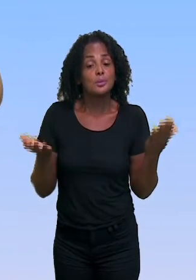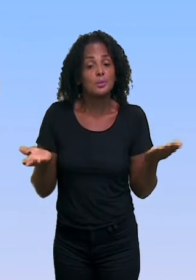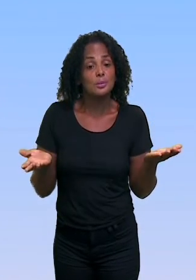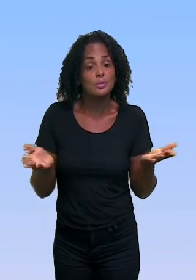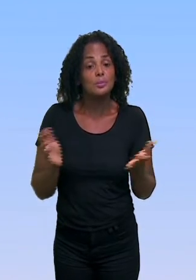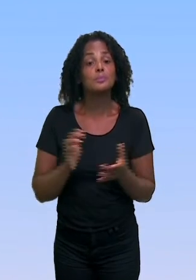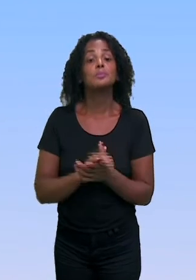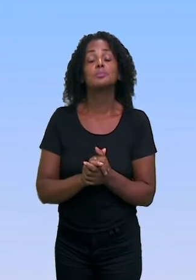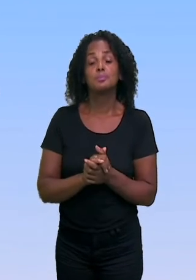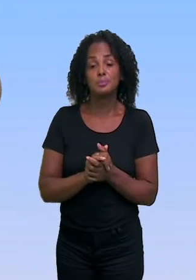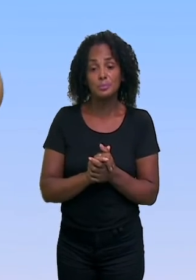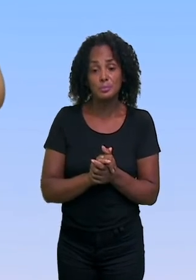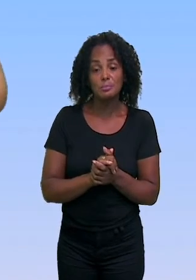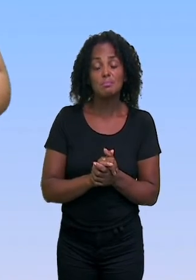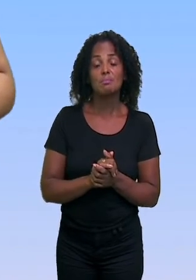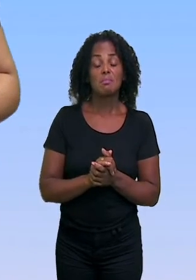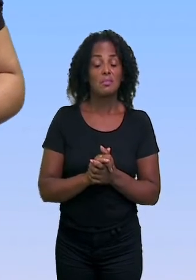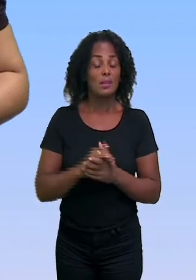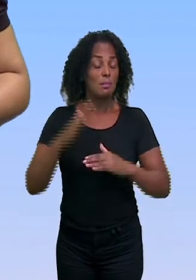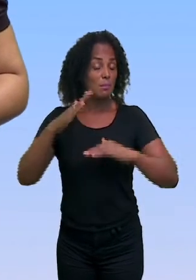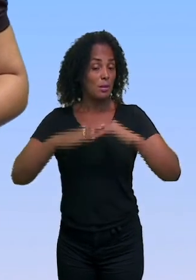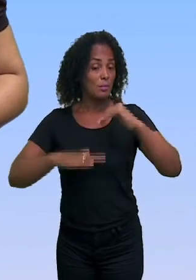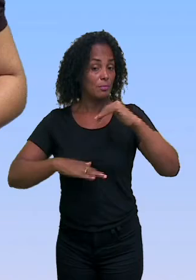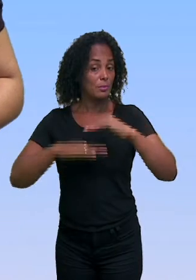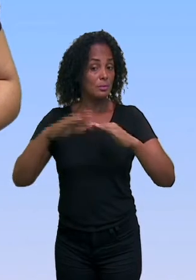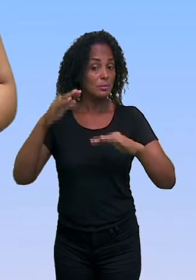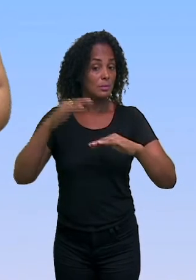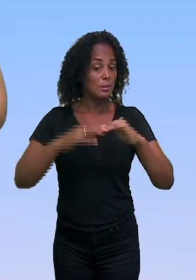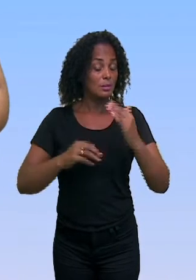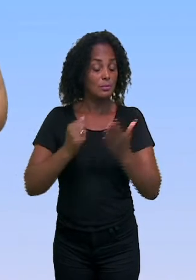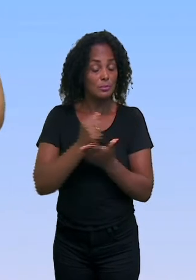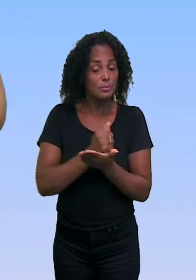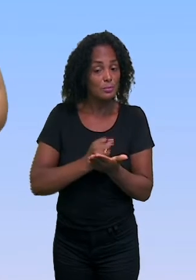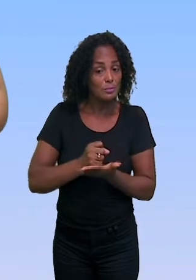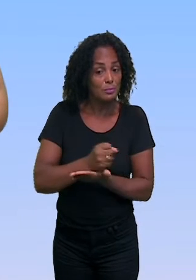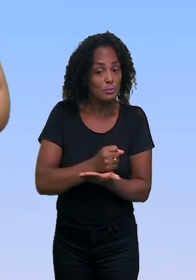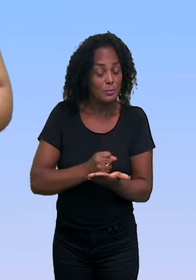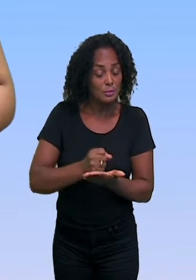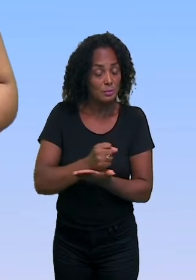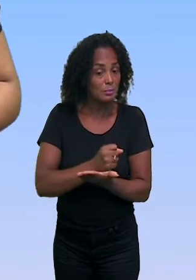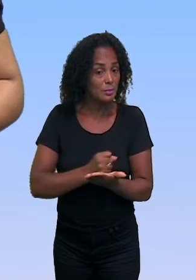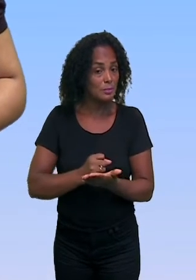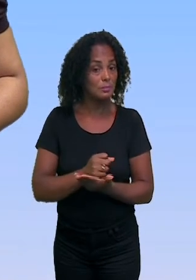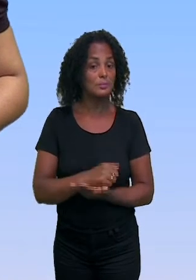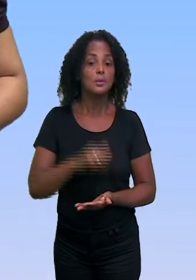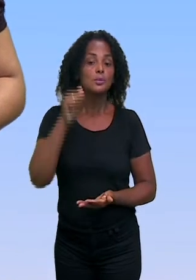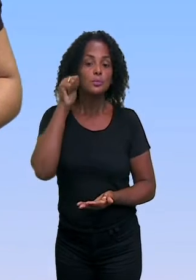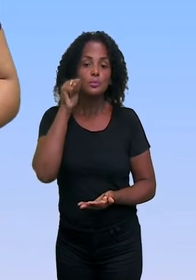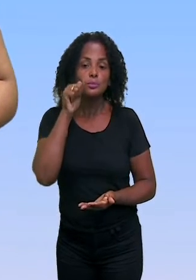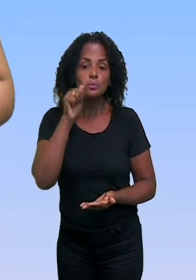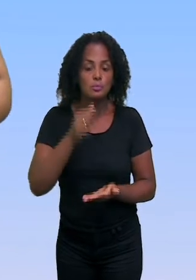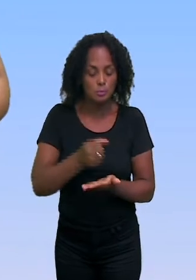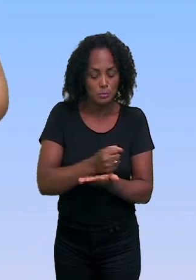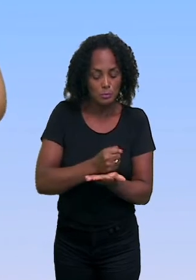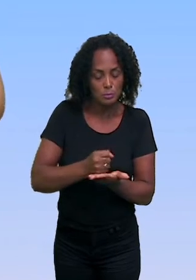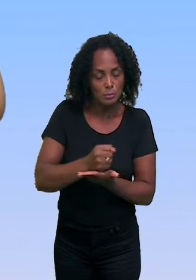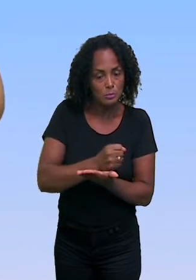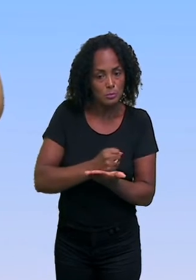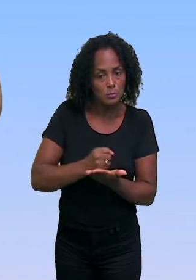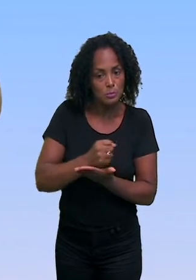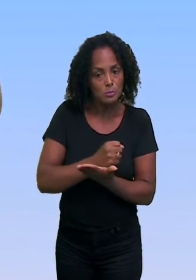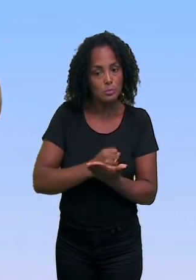a farmacêutica né então farmacêutico forma seus a as formas isso